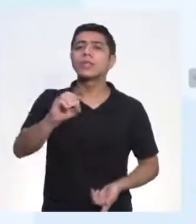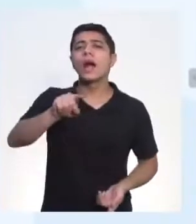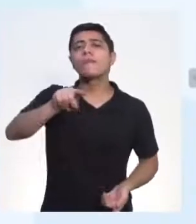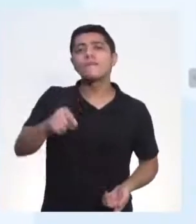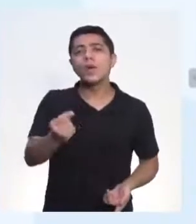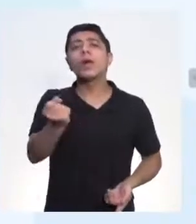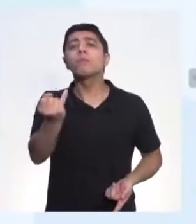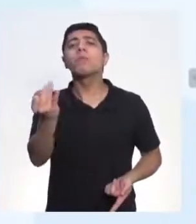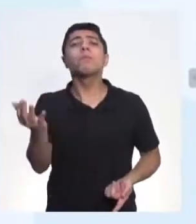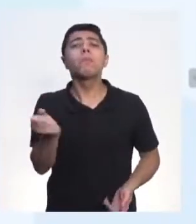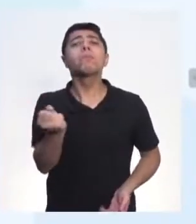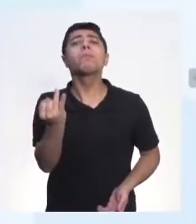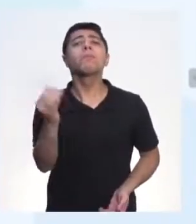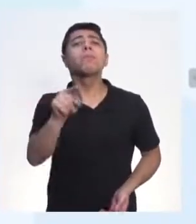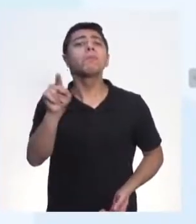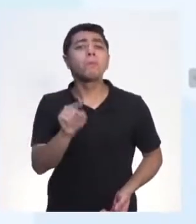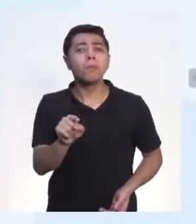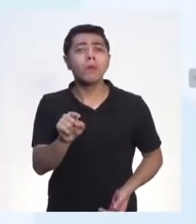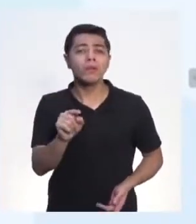25 por 100.